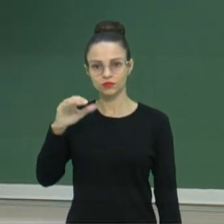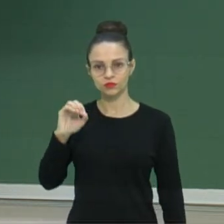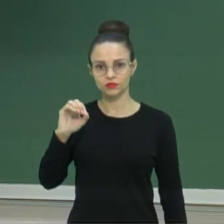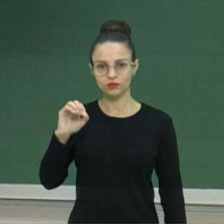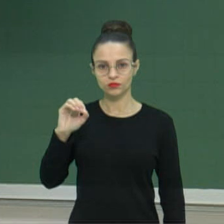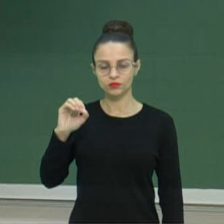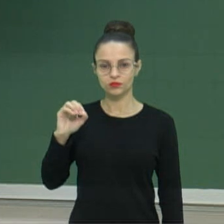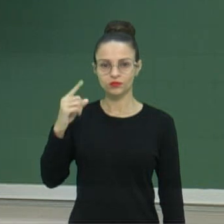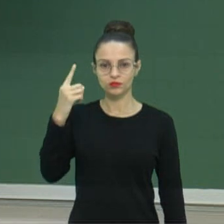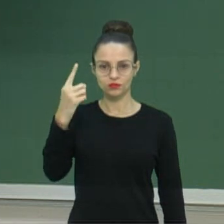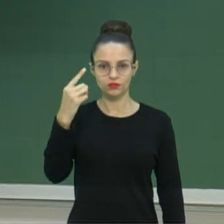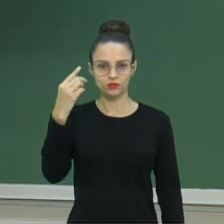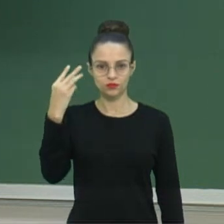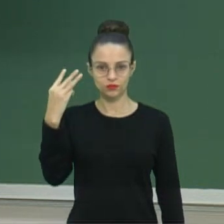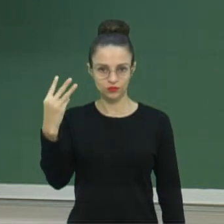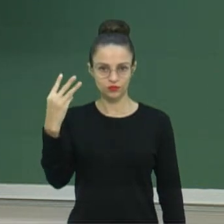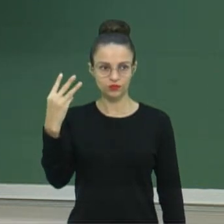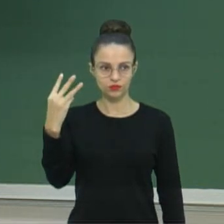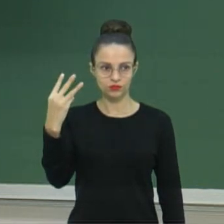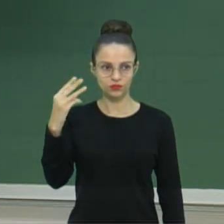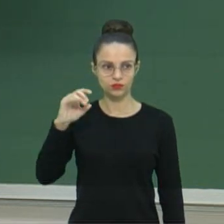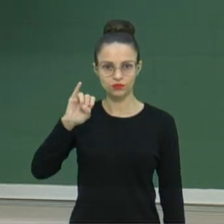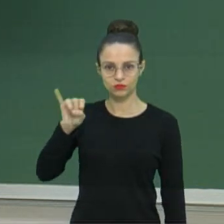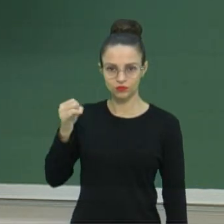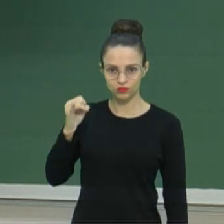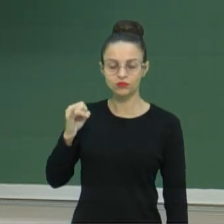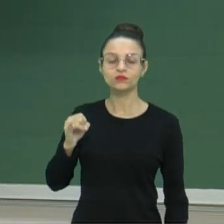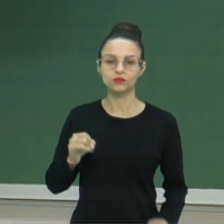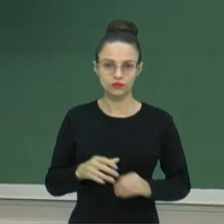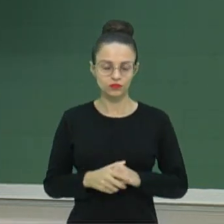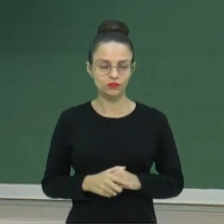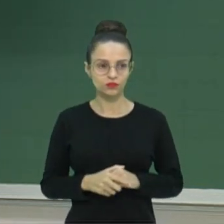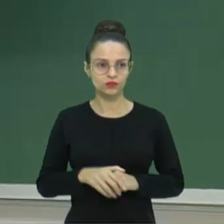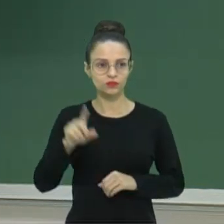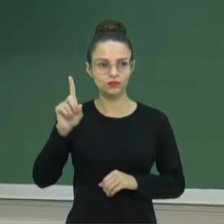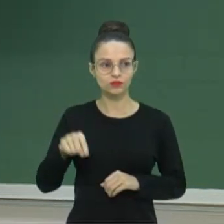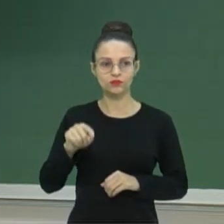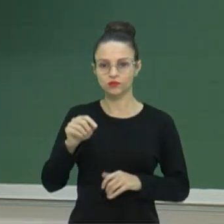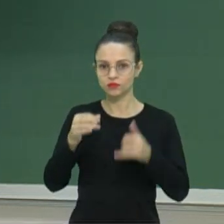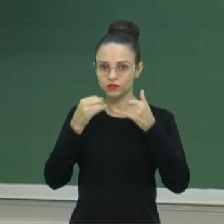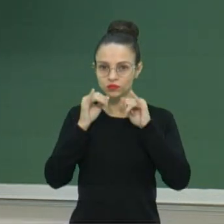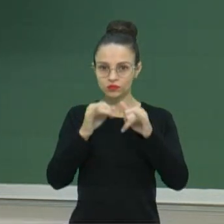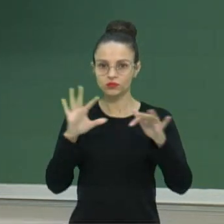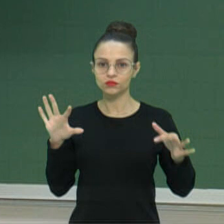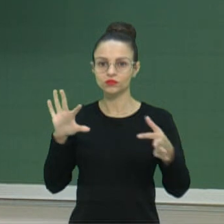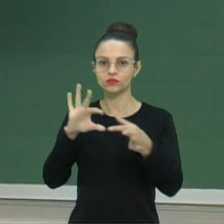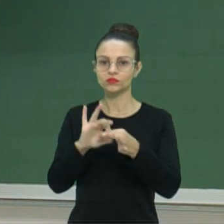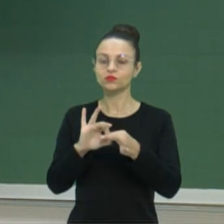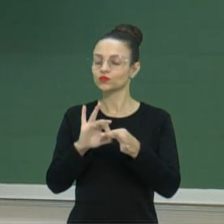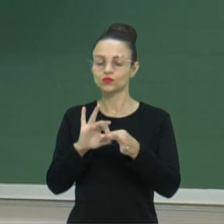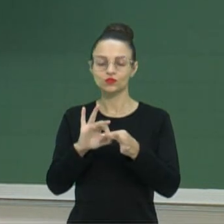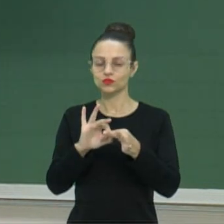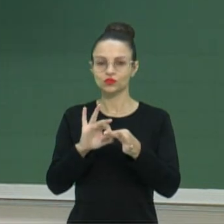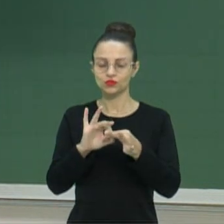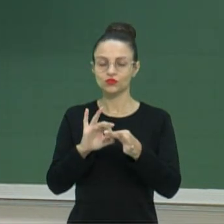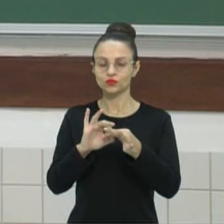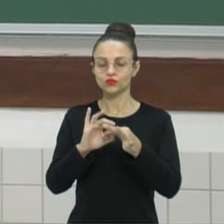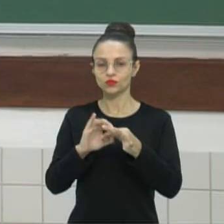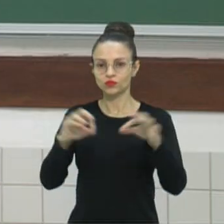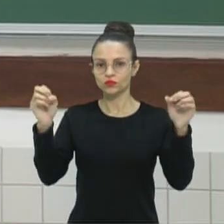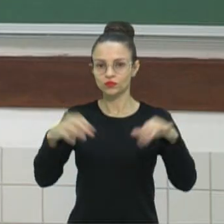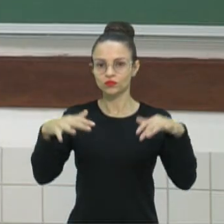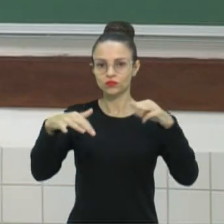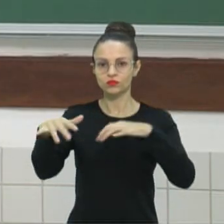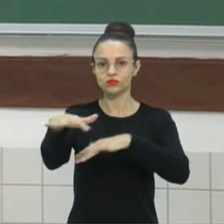à 13ª joule, certo? Que seria a energia associada, né, à bomba atômica